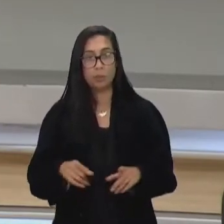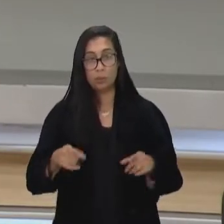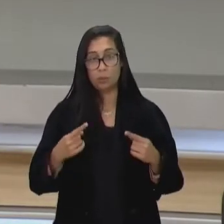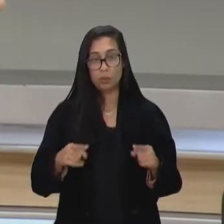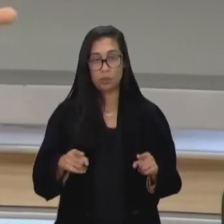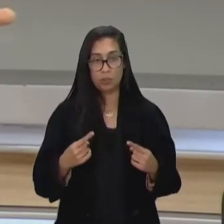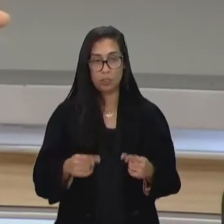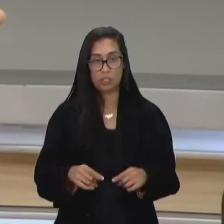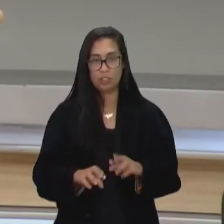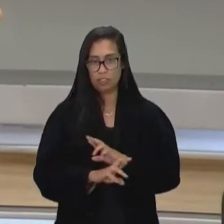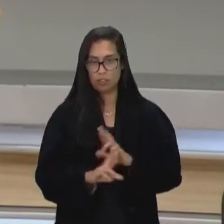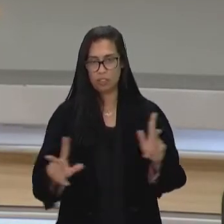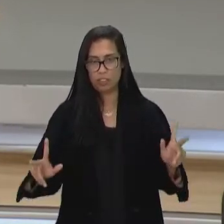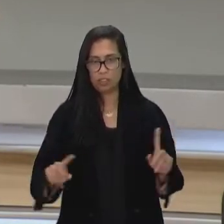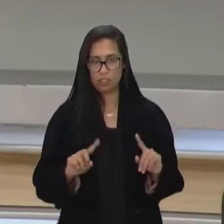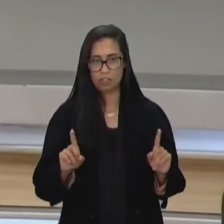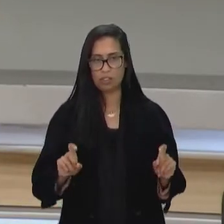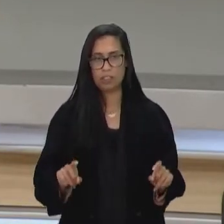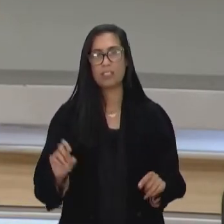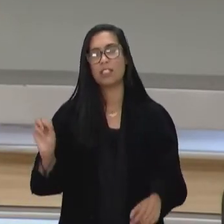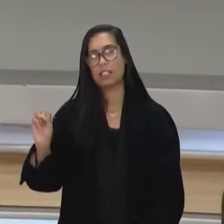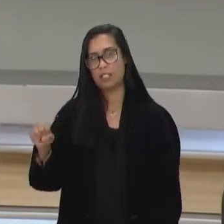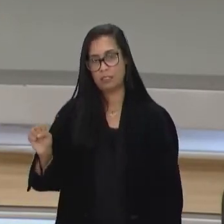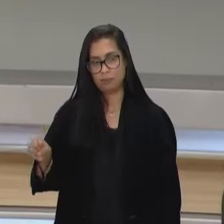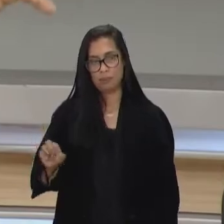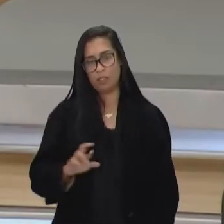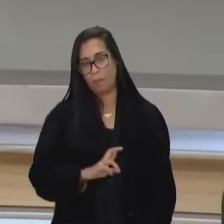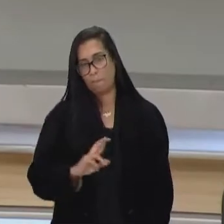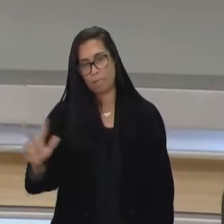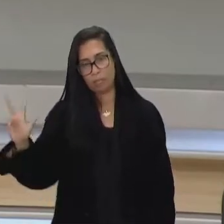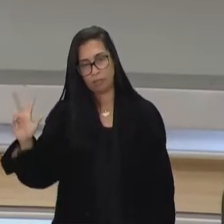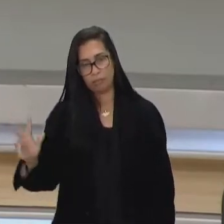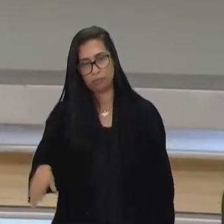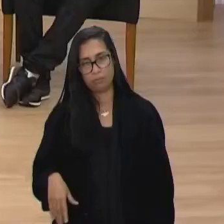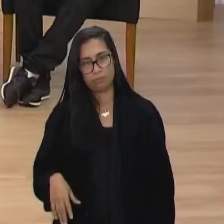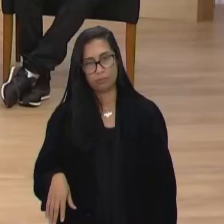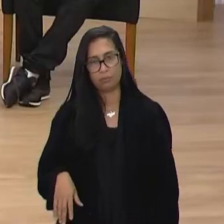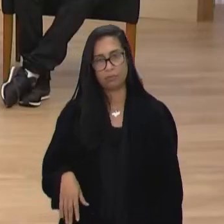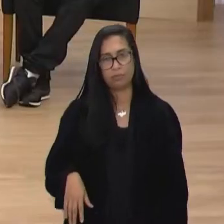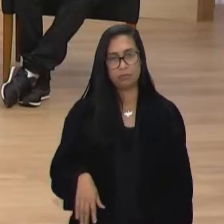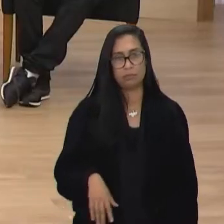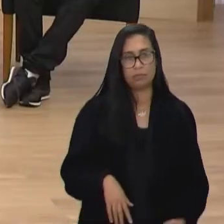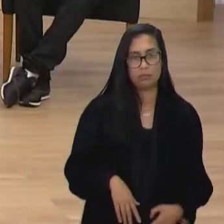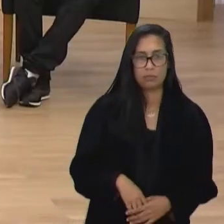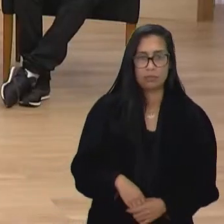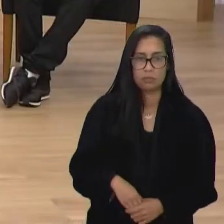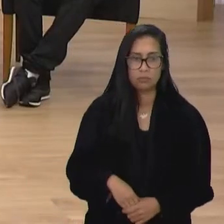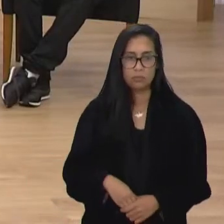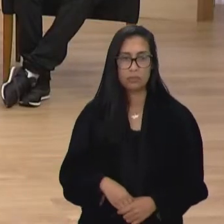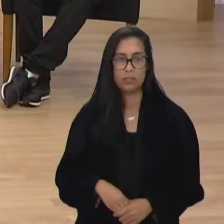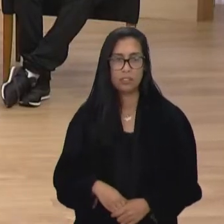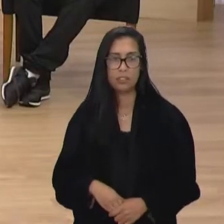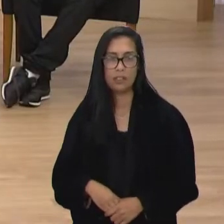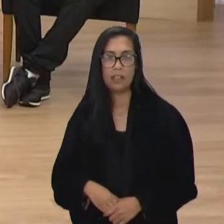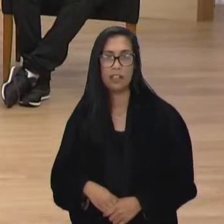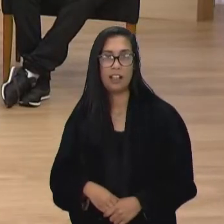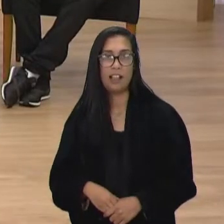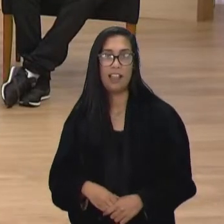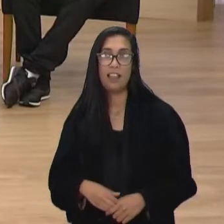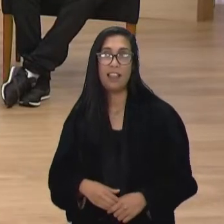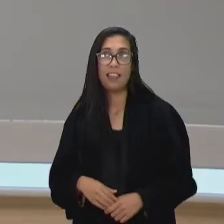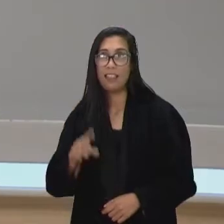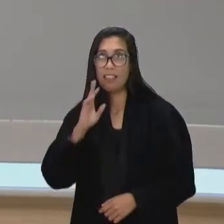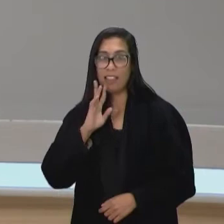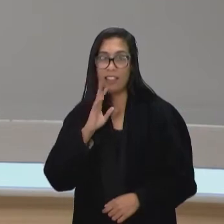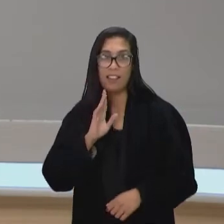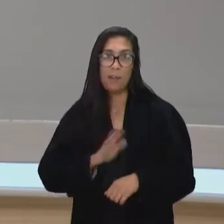sonora, teria sido diferente? Com certeza. Com certeza. Com certeza. Sim, sim. Nossa, que unanimidade. Seria mais divertido, assim.